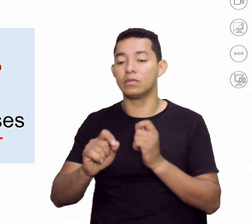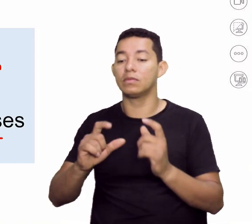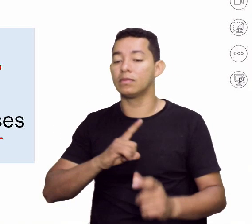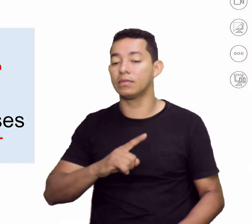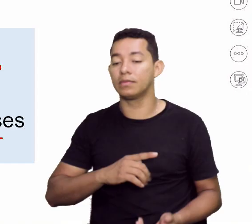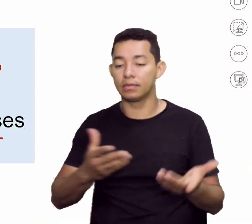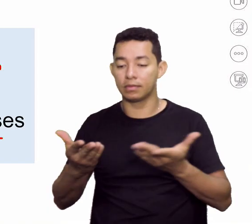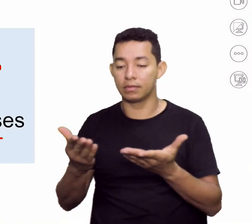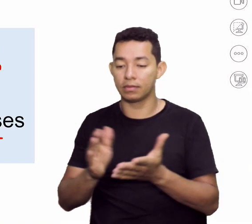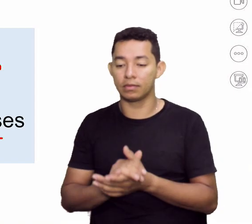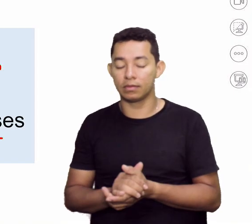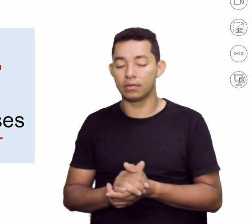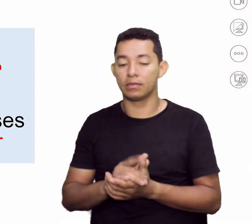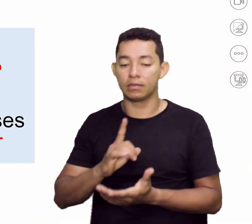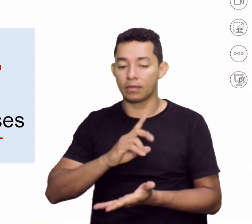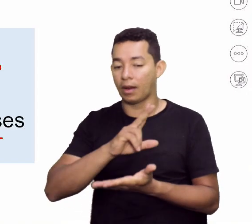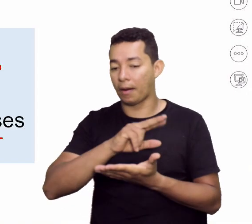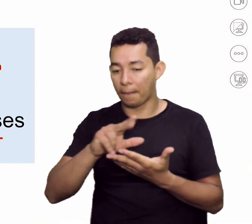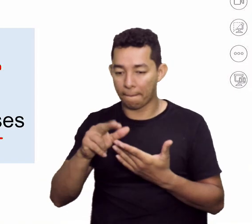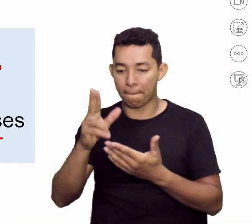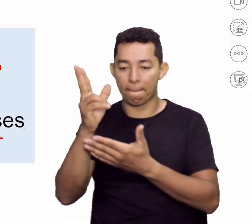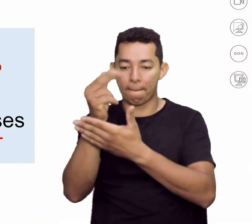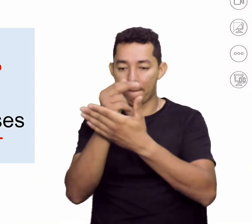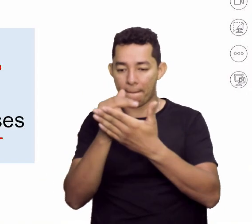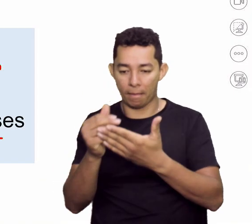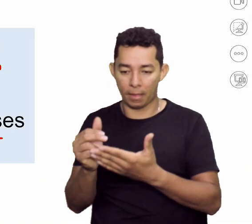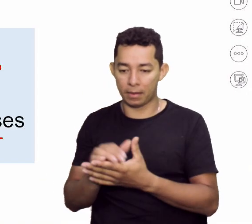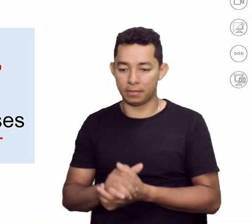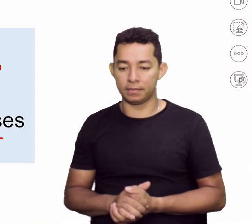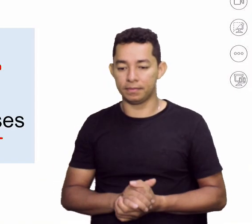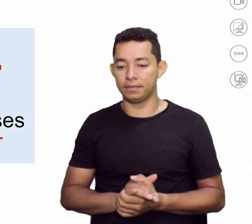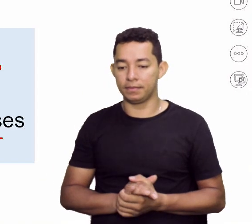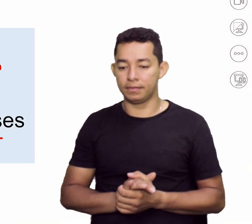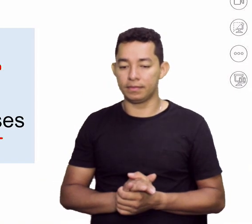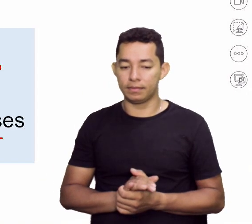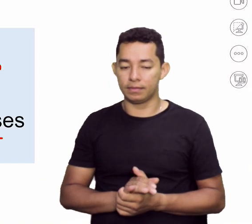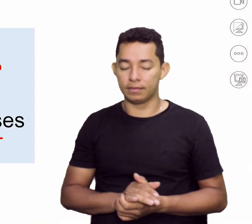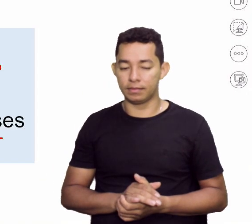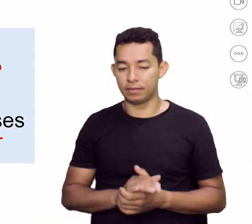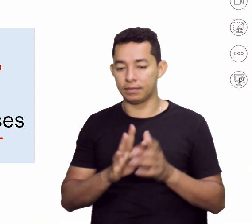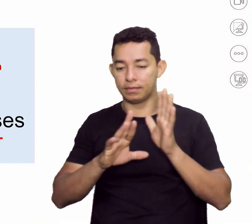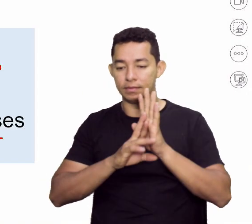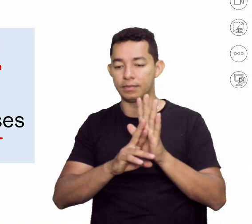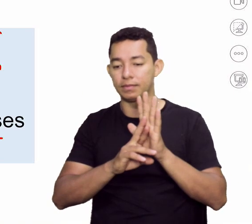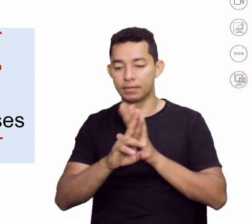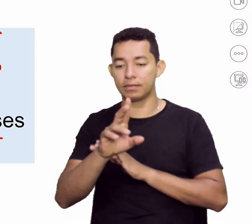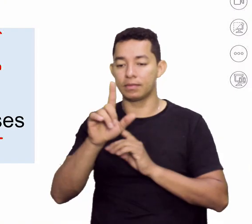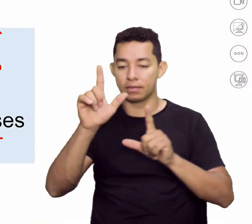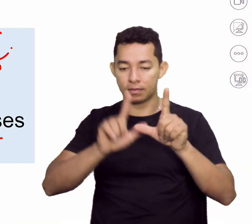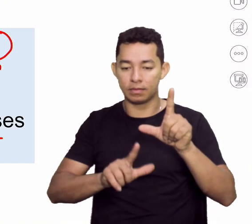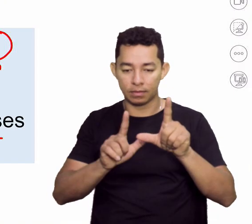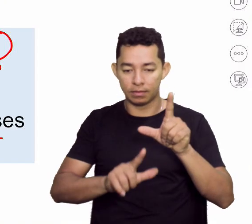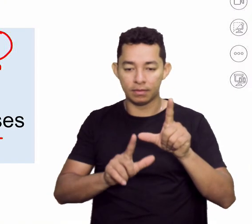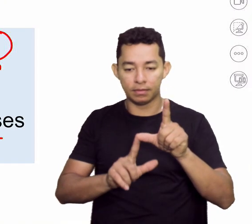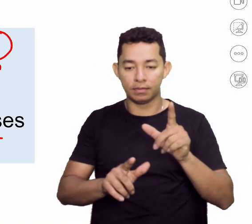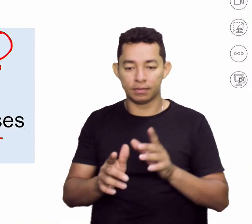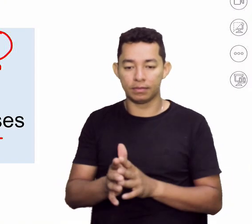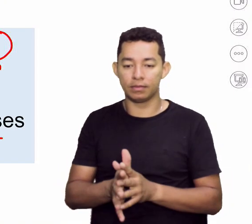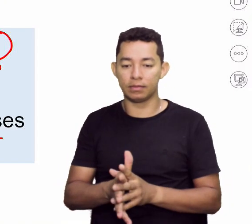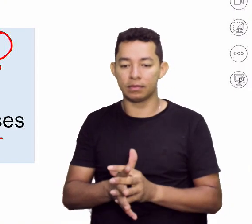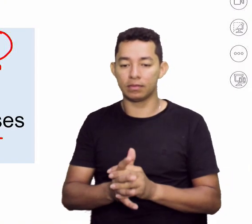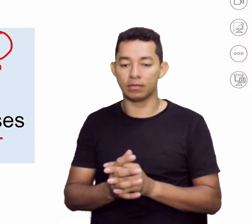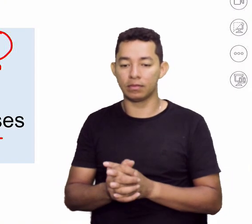tem? A gente tem vários desenhos que são representativos de letras, né? Olha aqui, esse desenho aqui do